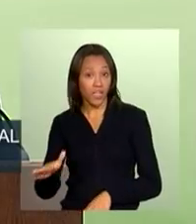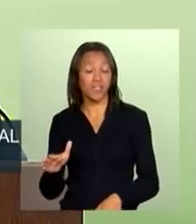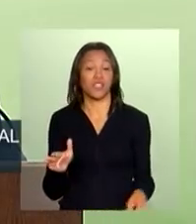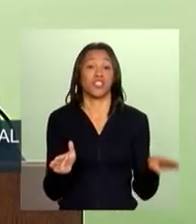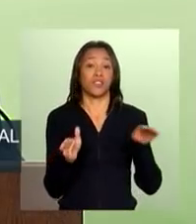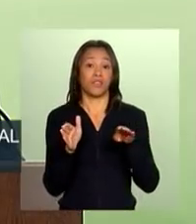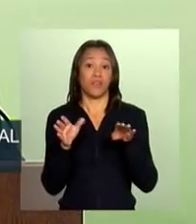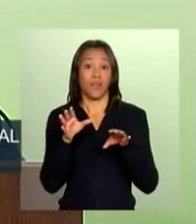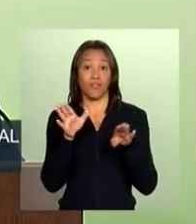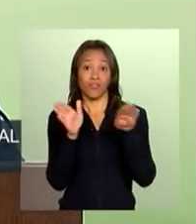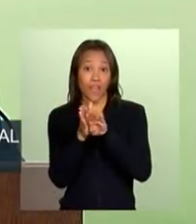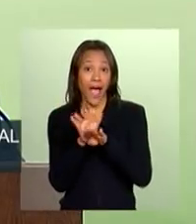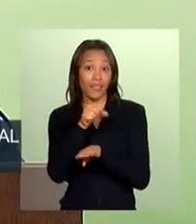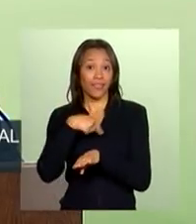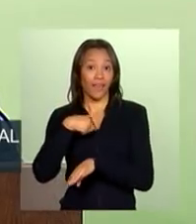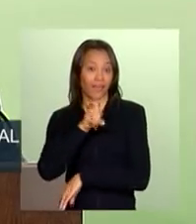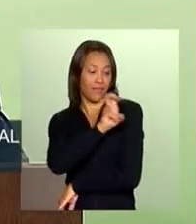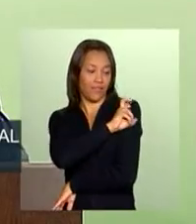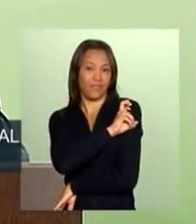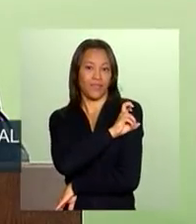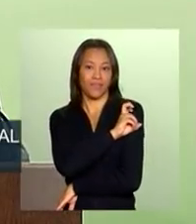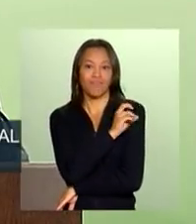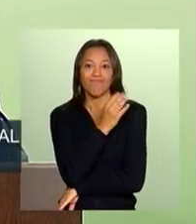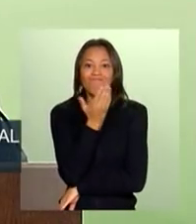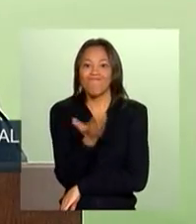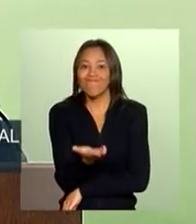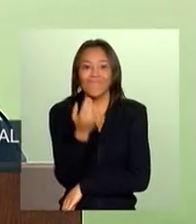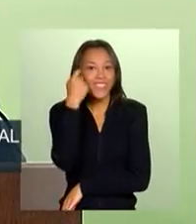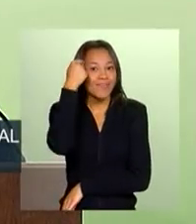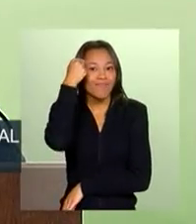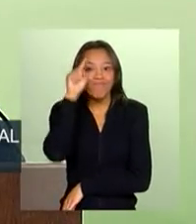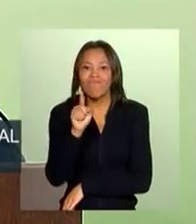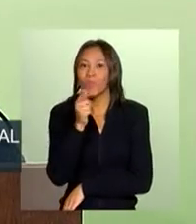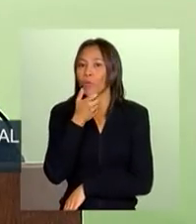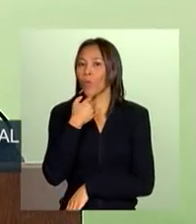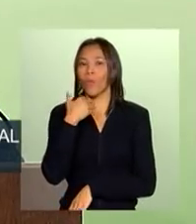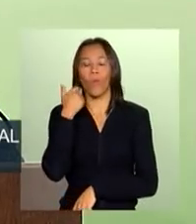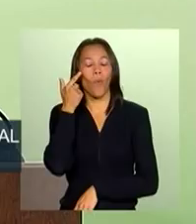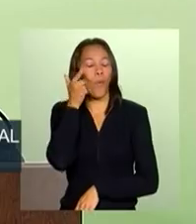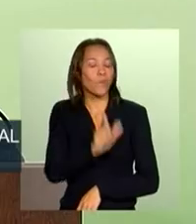quinta série sem conseguir